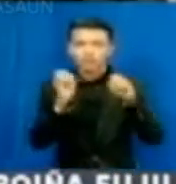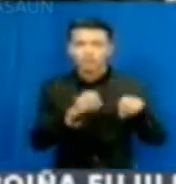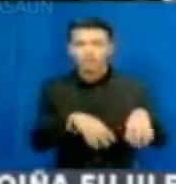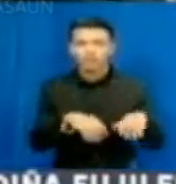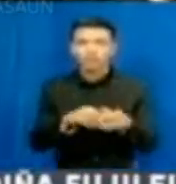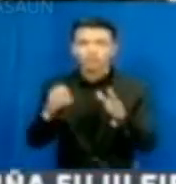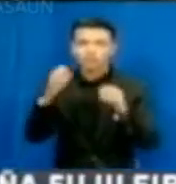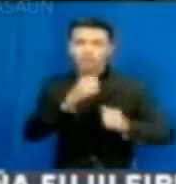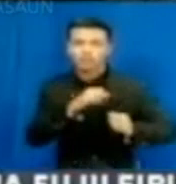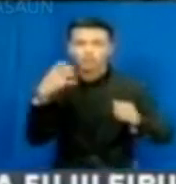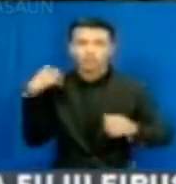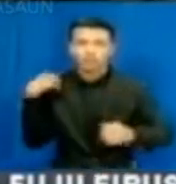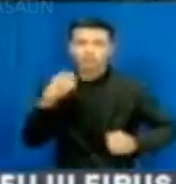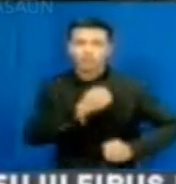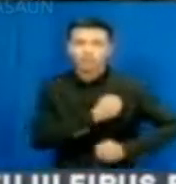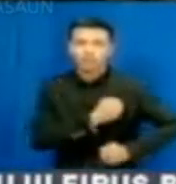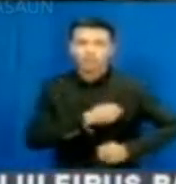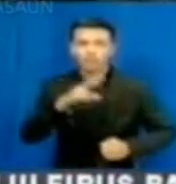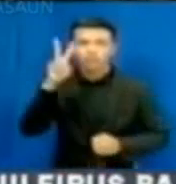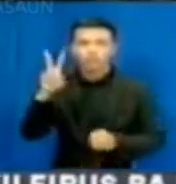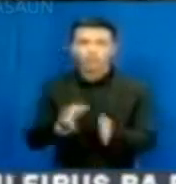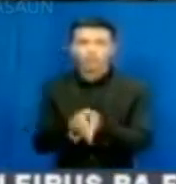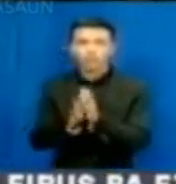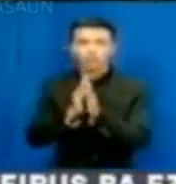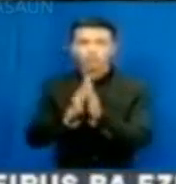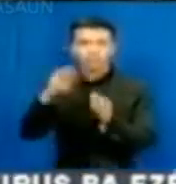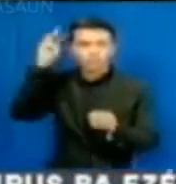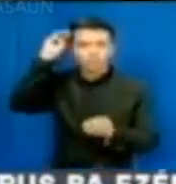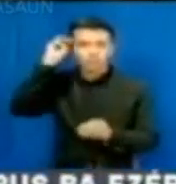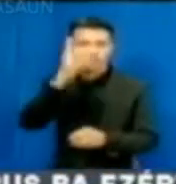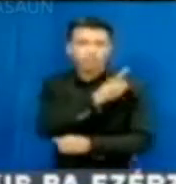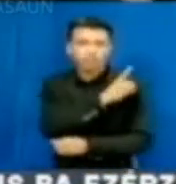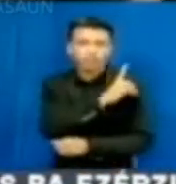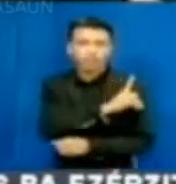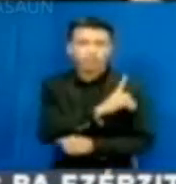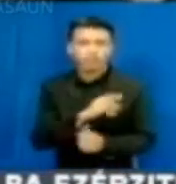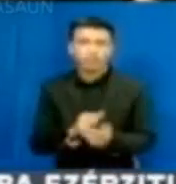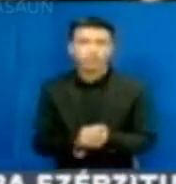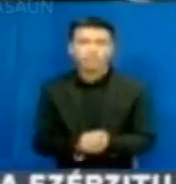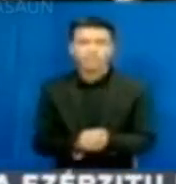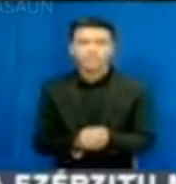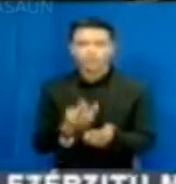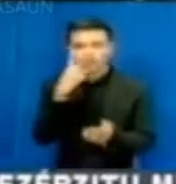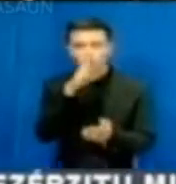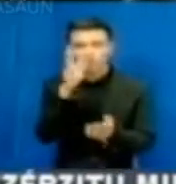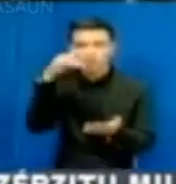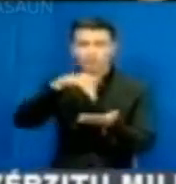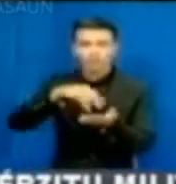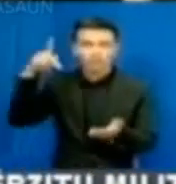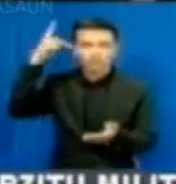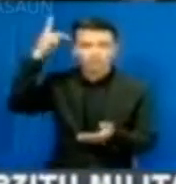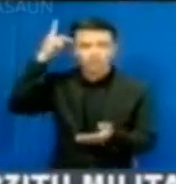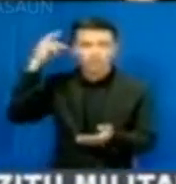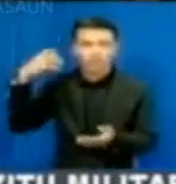de FFDTL nian. Rua, Vossa Excelência Ministro de Defesa, Senhor Firmino Pessão de Jesus, atu avalia política e